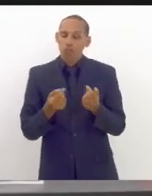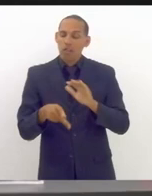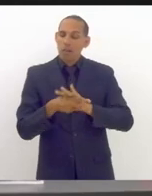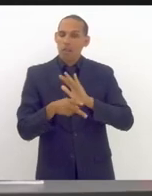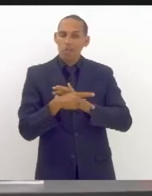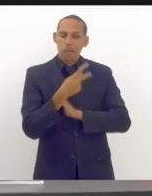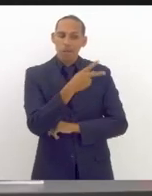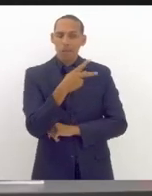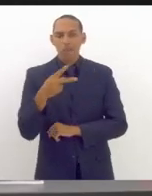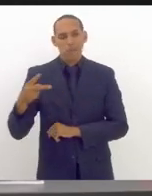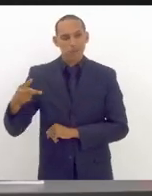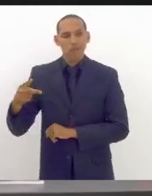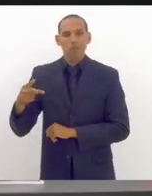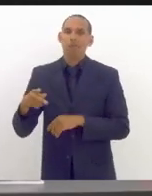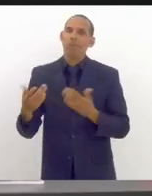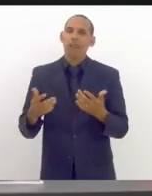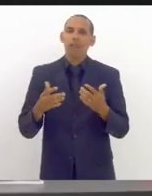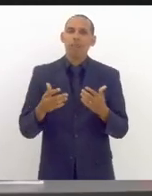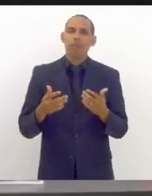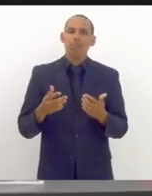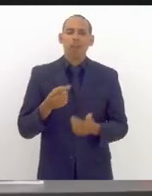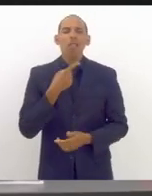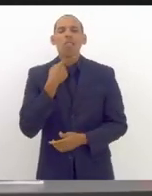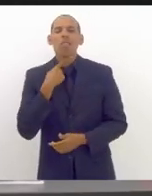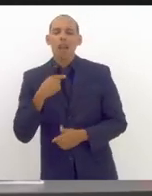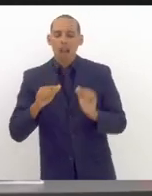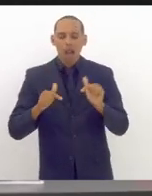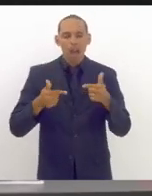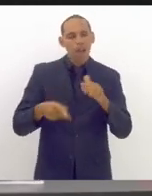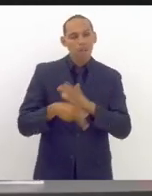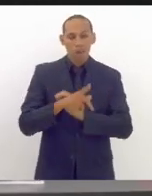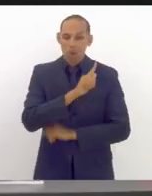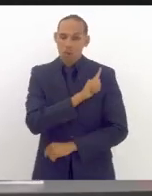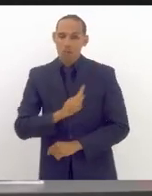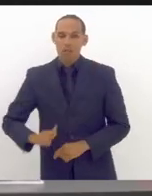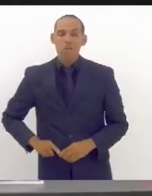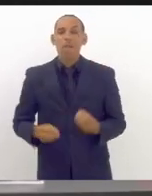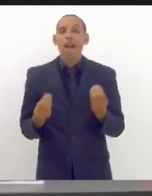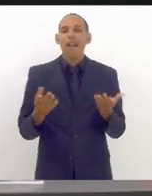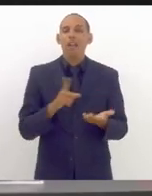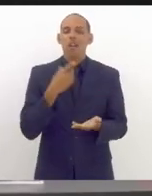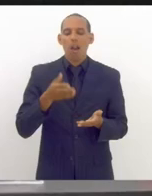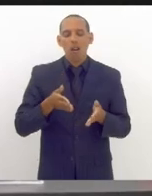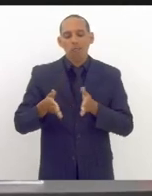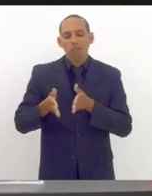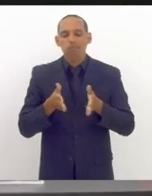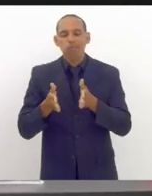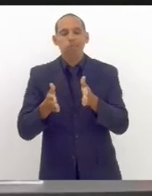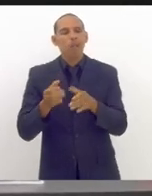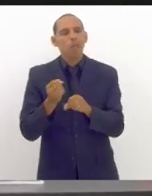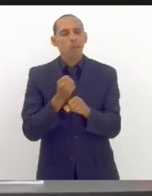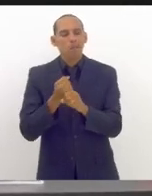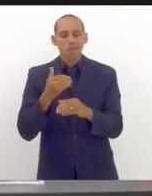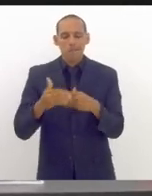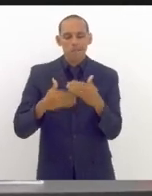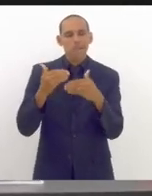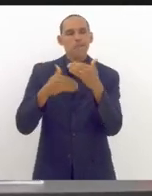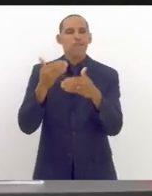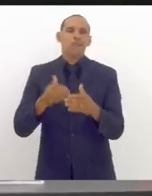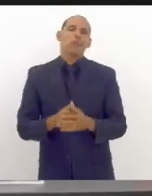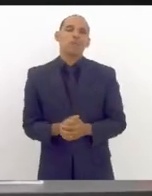a intenção e a ação do governador foi pra gente tentar chegar num caminho e construindo esse caminho aos poucos